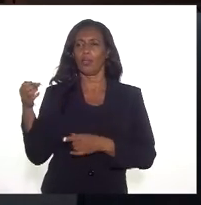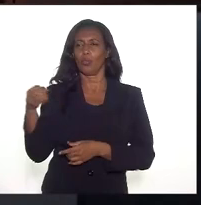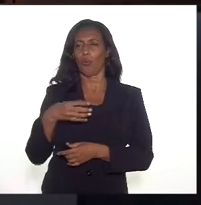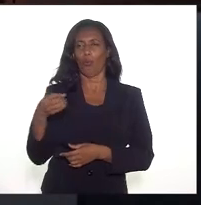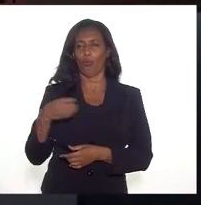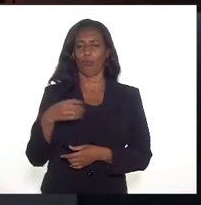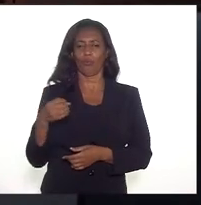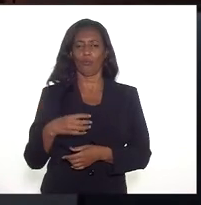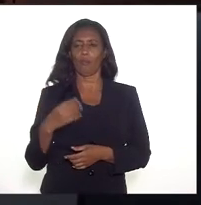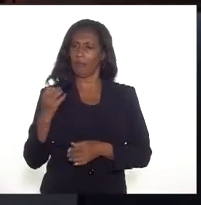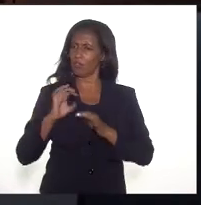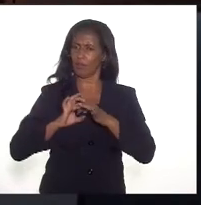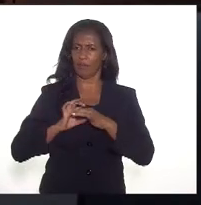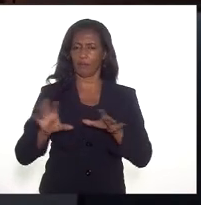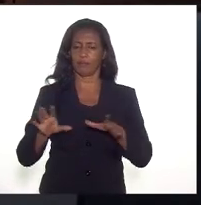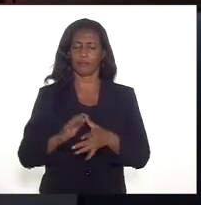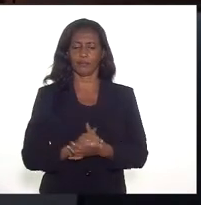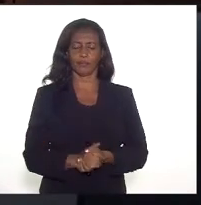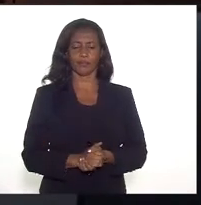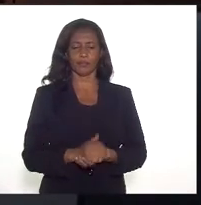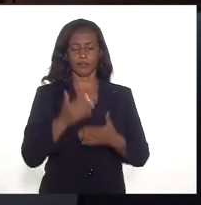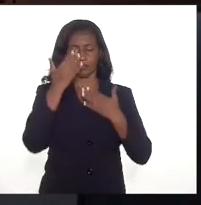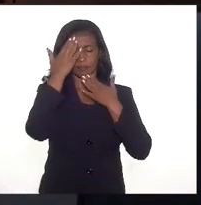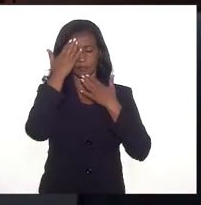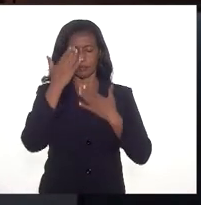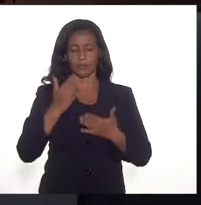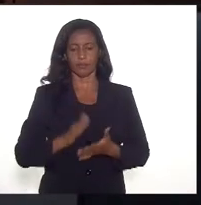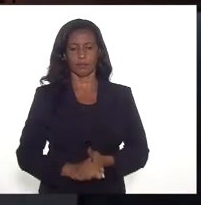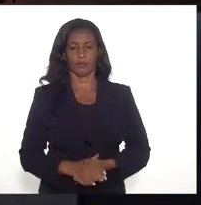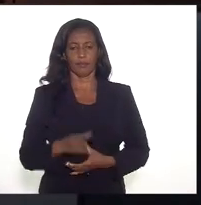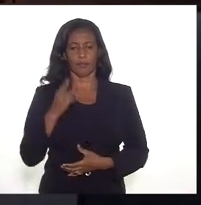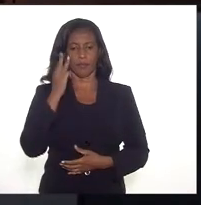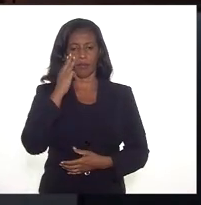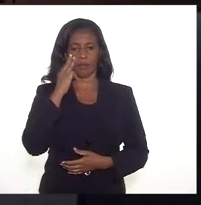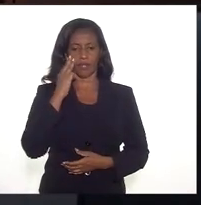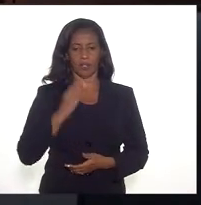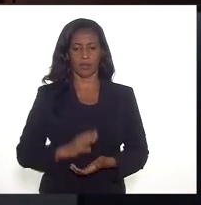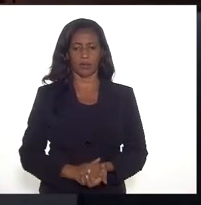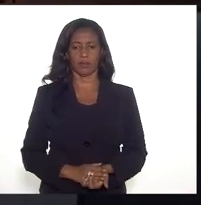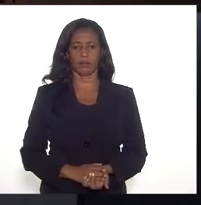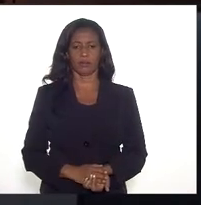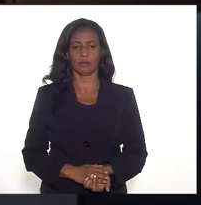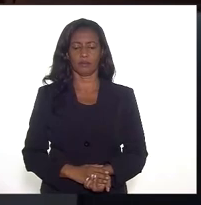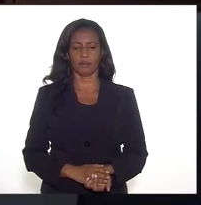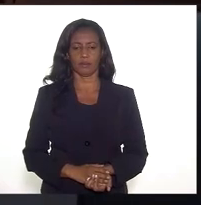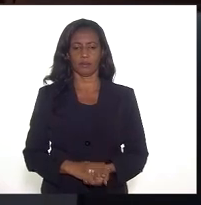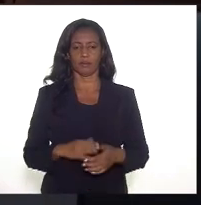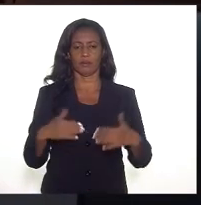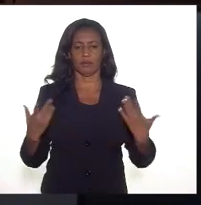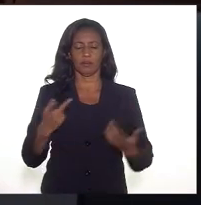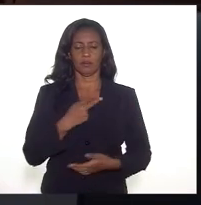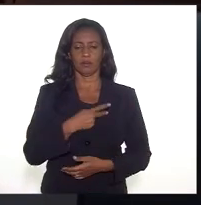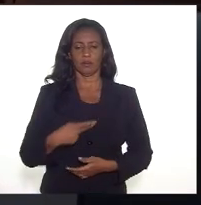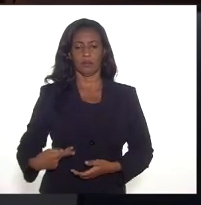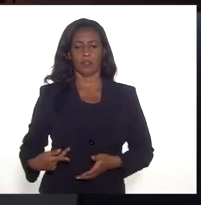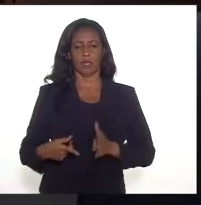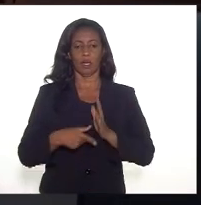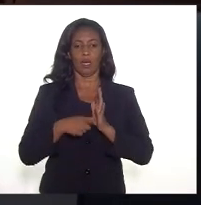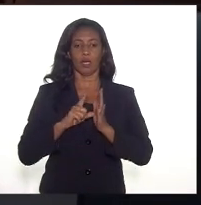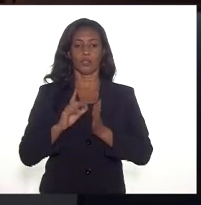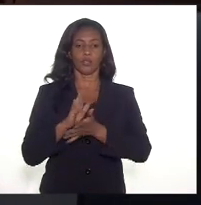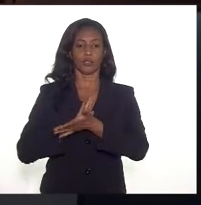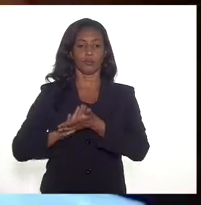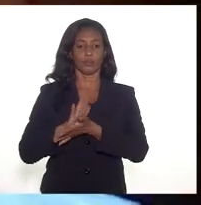tá bom? Obrigado. Deputado Valdeir Carneiro, por favor. Senhor presidente, antes de mais nada, eu